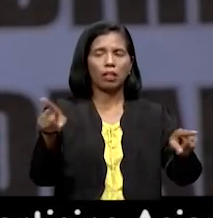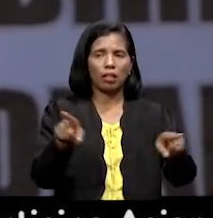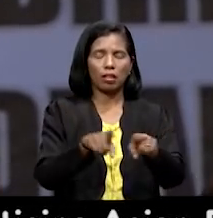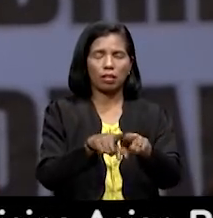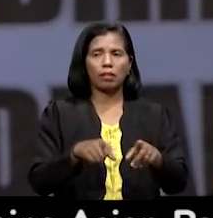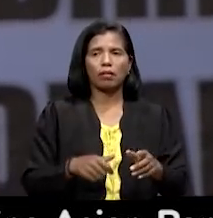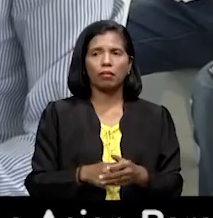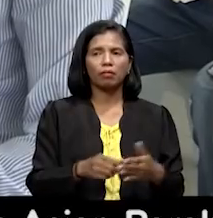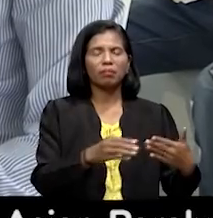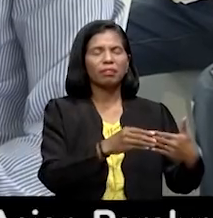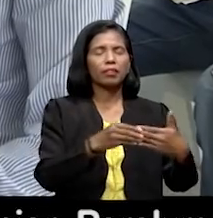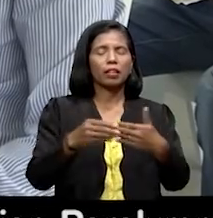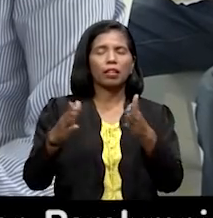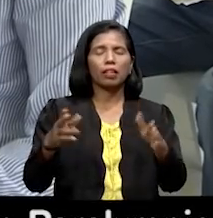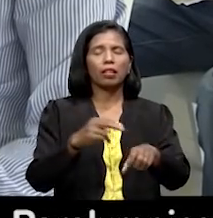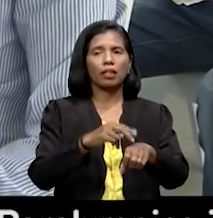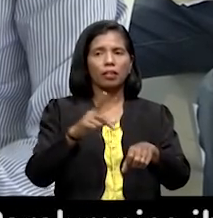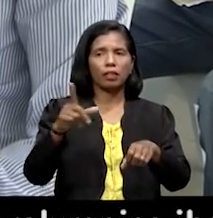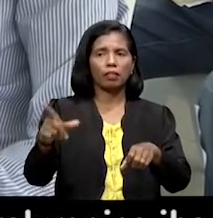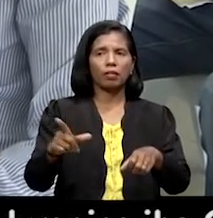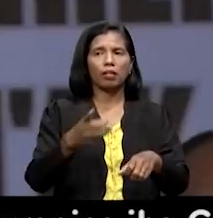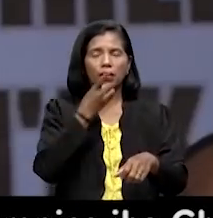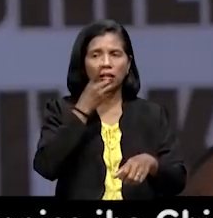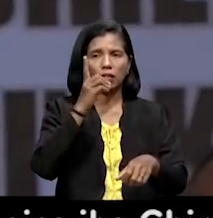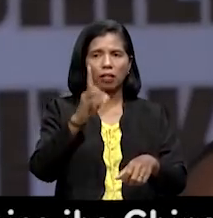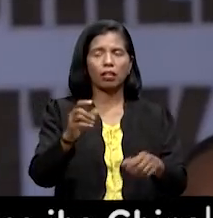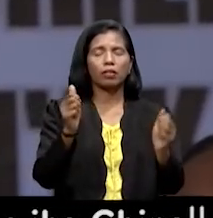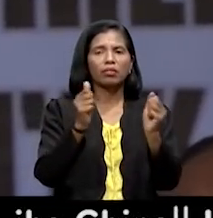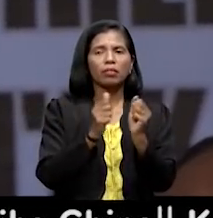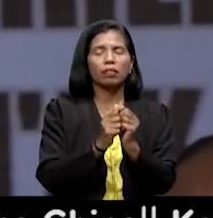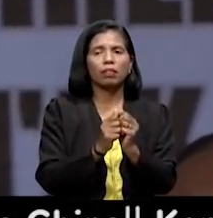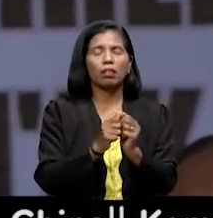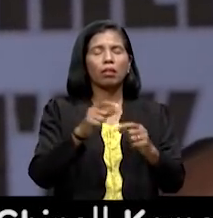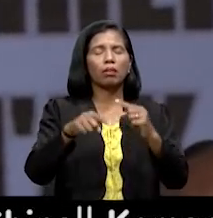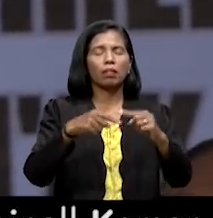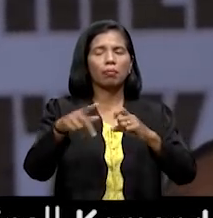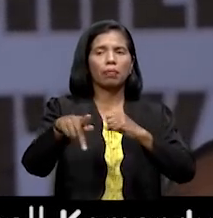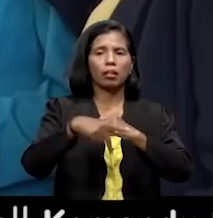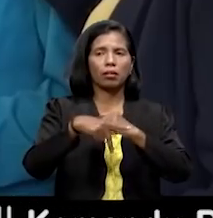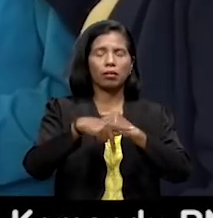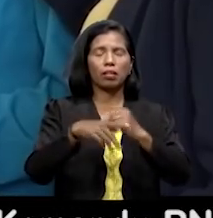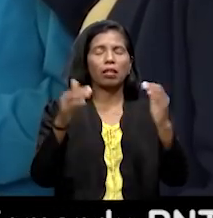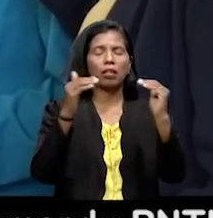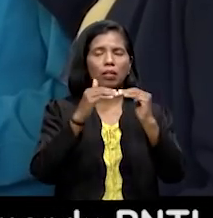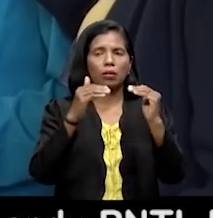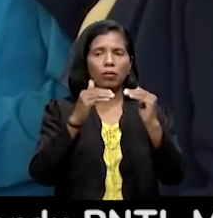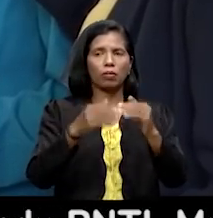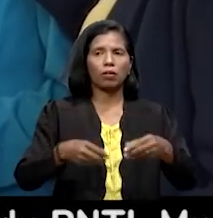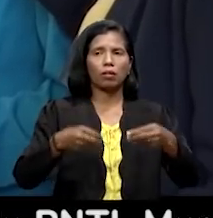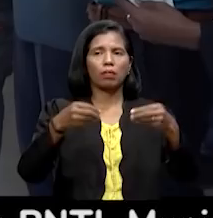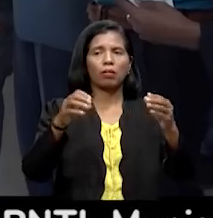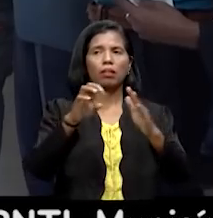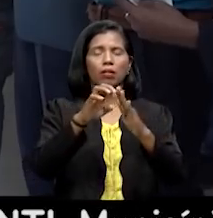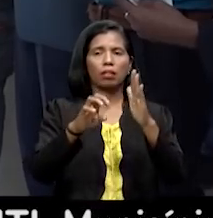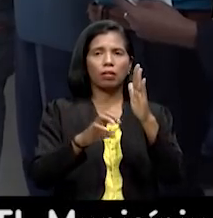Líder nasional Rosário Lobato hatou declaração ne Holian Makas banhira participa ia cerimônia tomada de posse ba estrutura